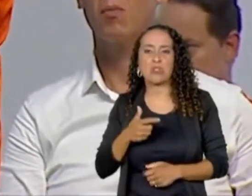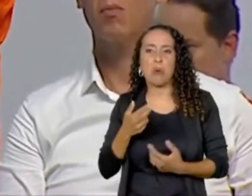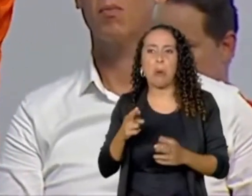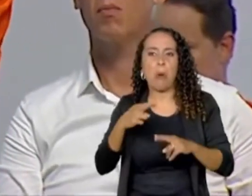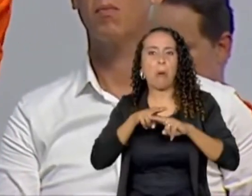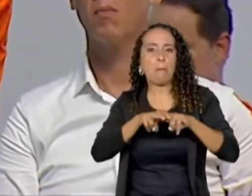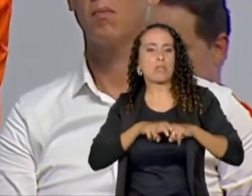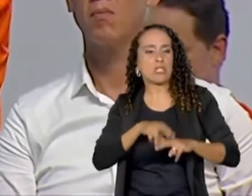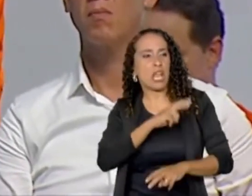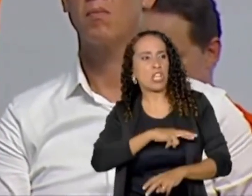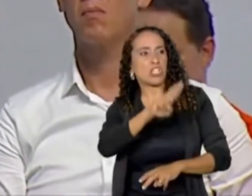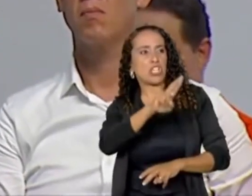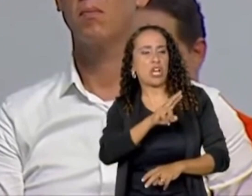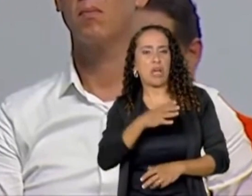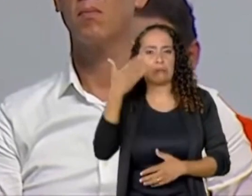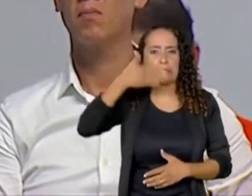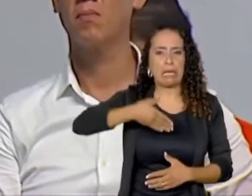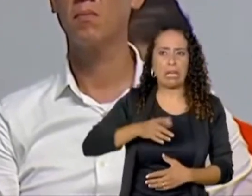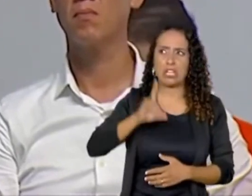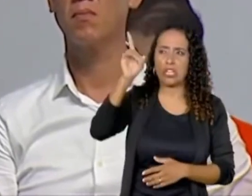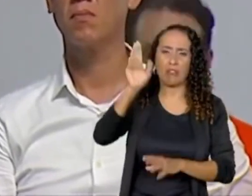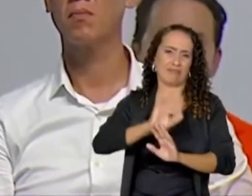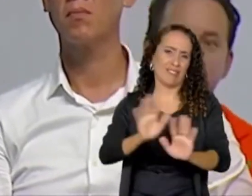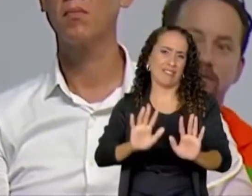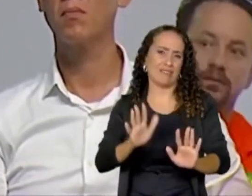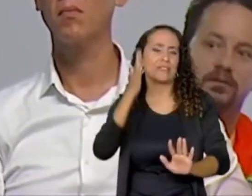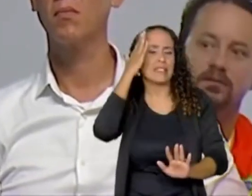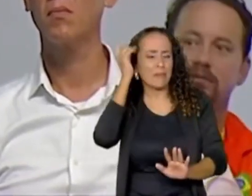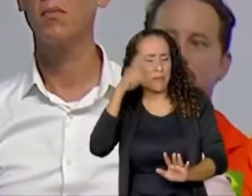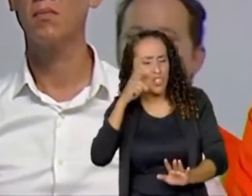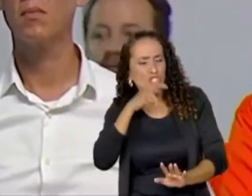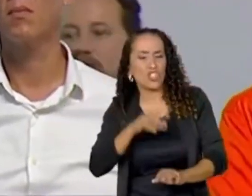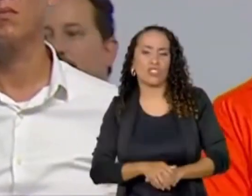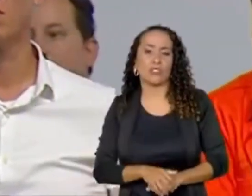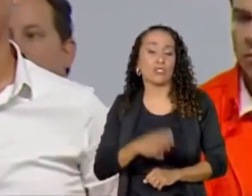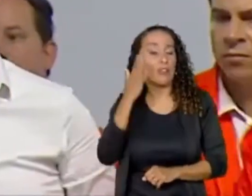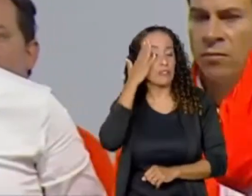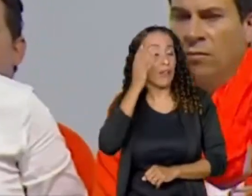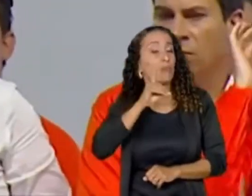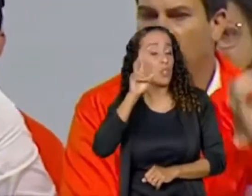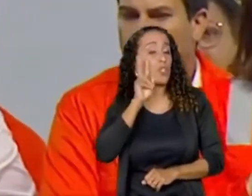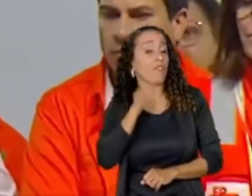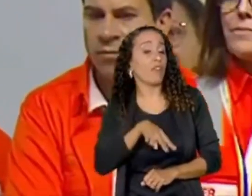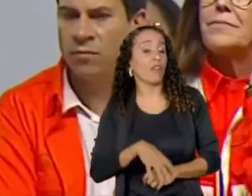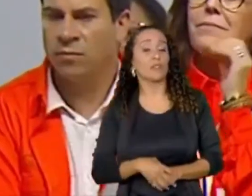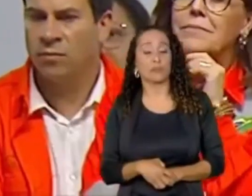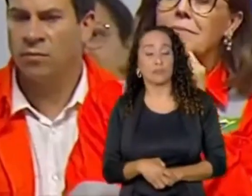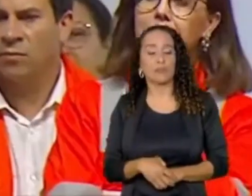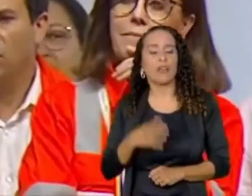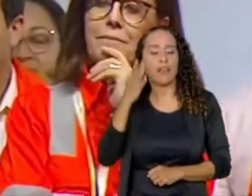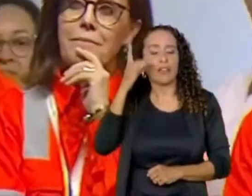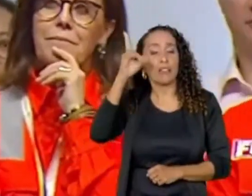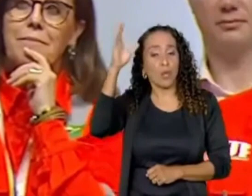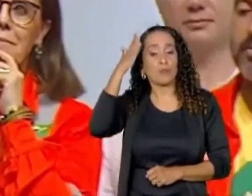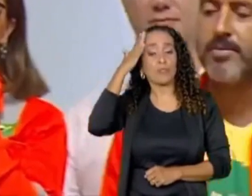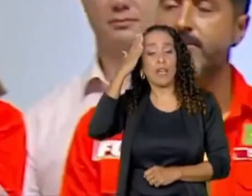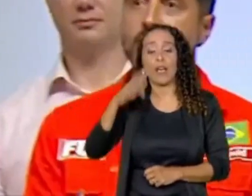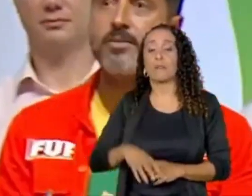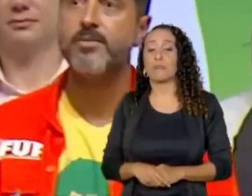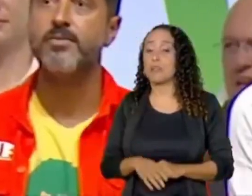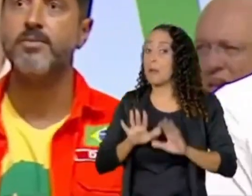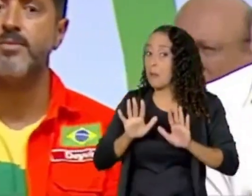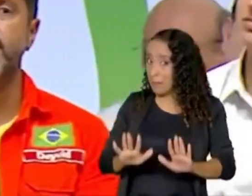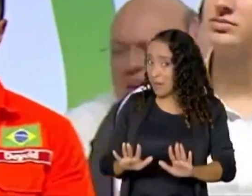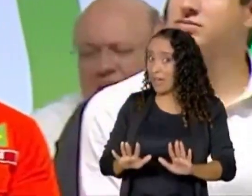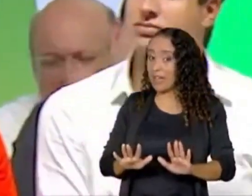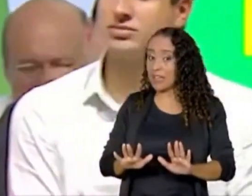séria ou em nome de Deus, sabe que estão mentindo, e ele sabe que Deus está vendo, ele sabe que Deus sabe. Entretanto,